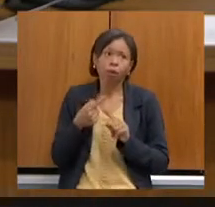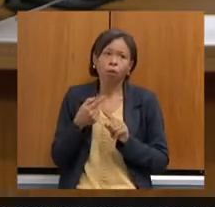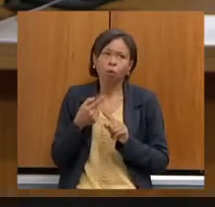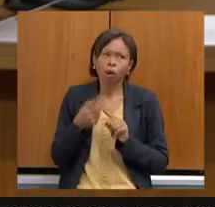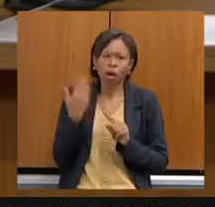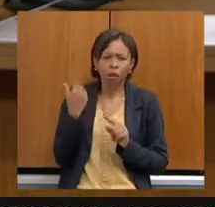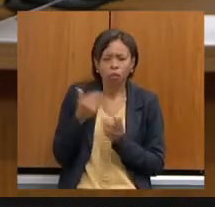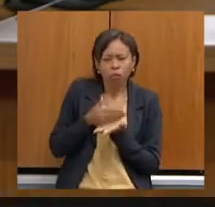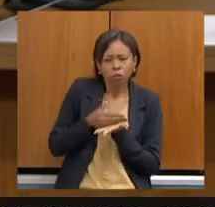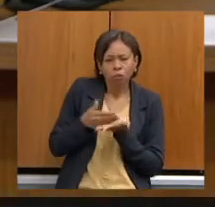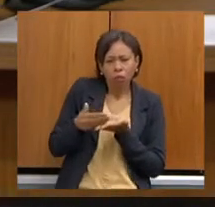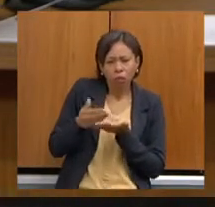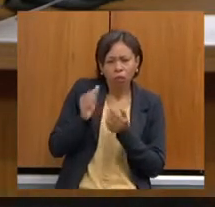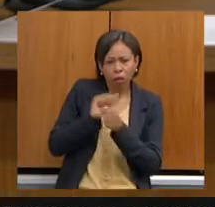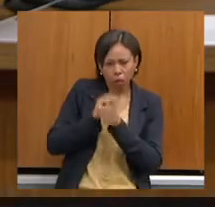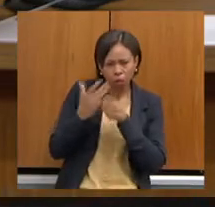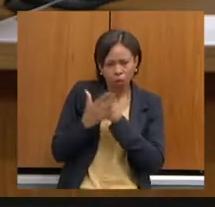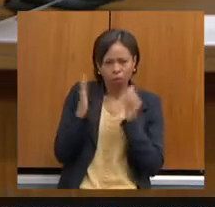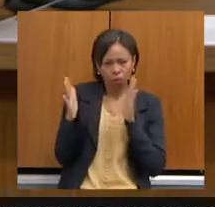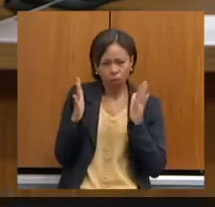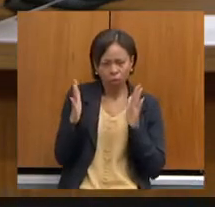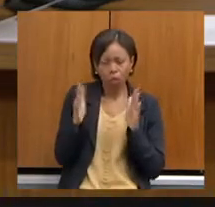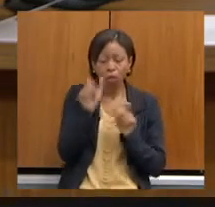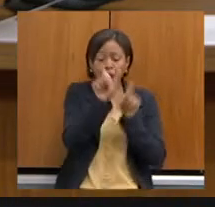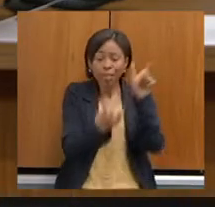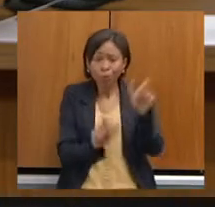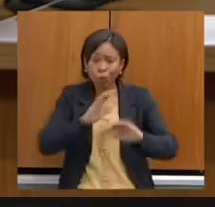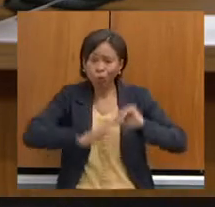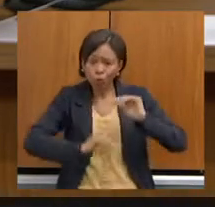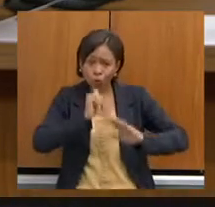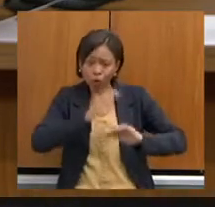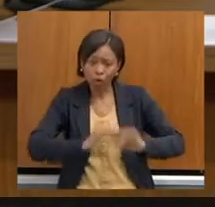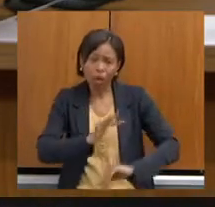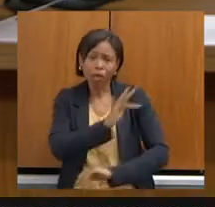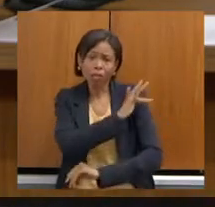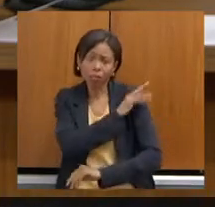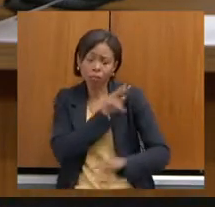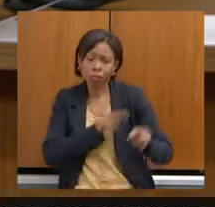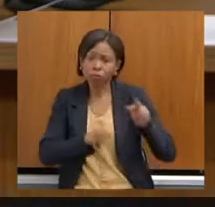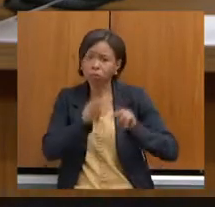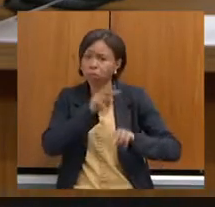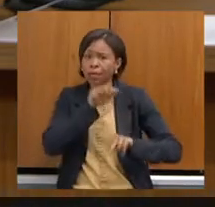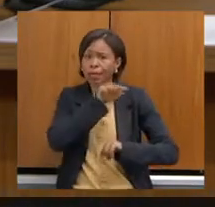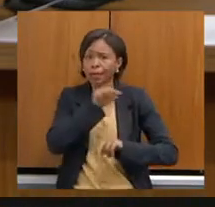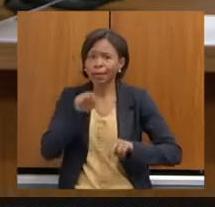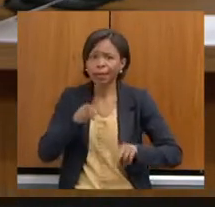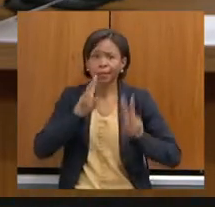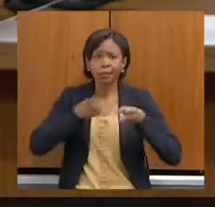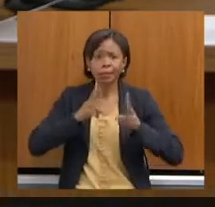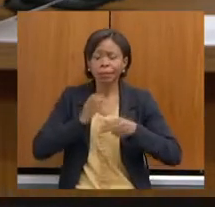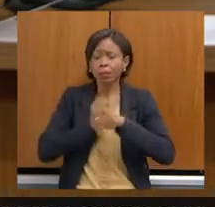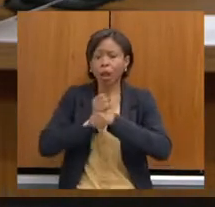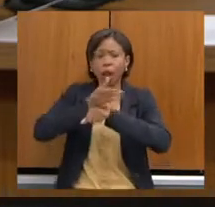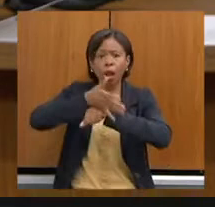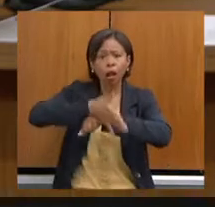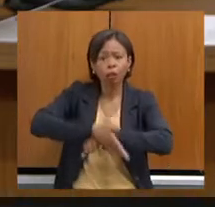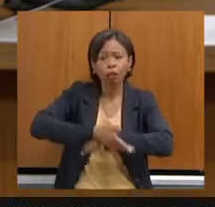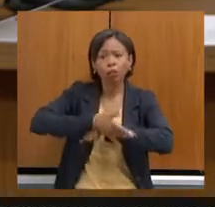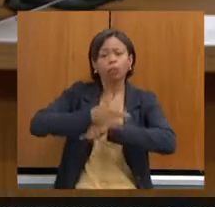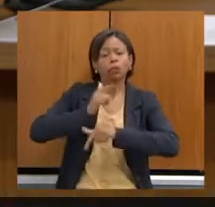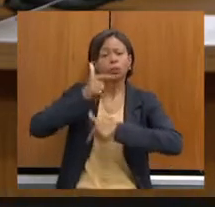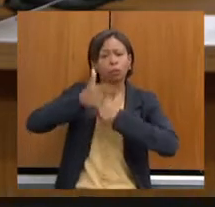os nossos skysims questão sempre continuar levantando essa madrugada trabalhando todos os dias Infelizmente